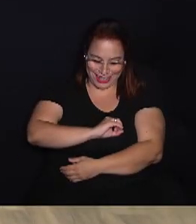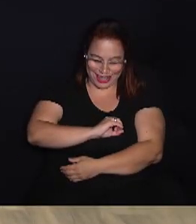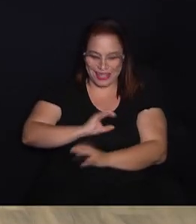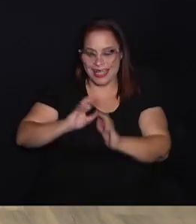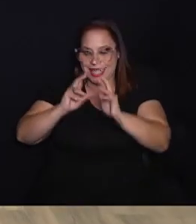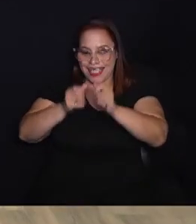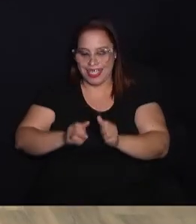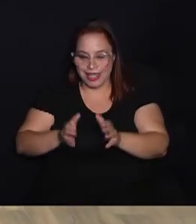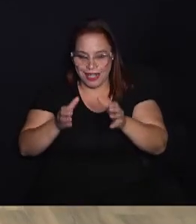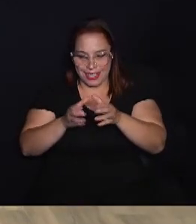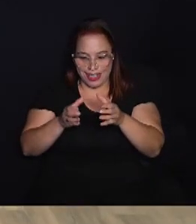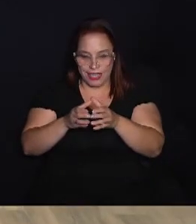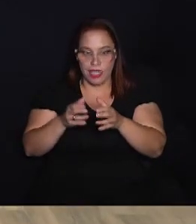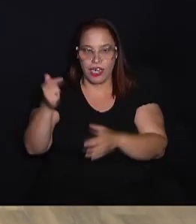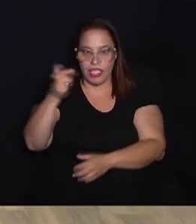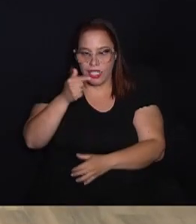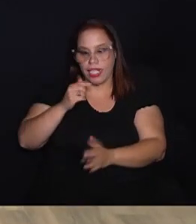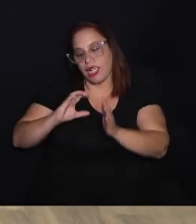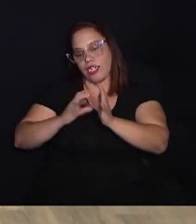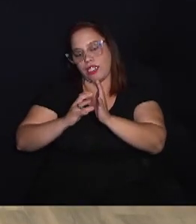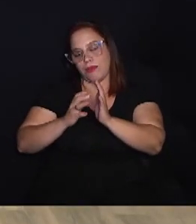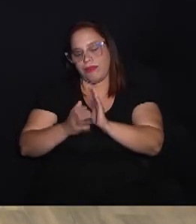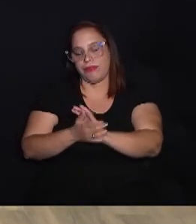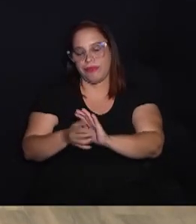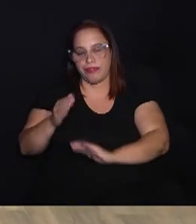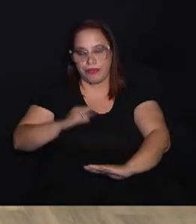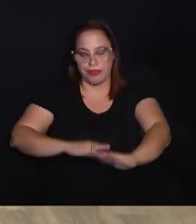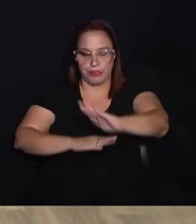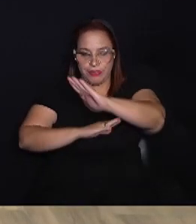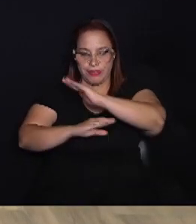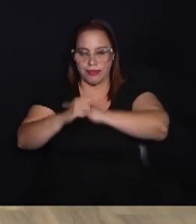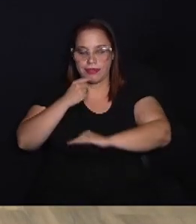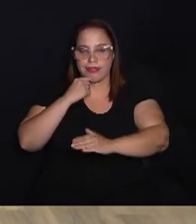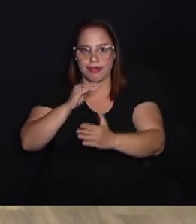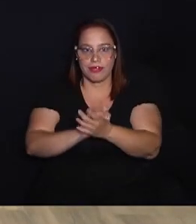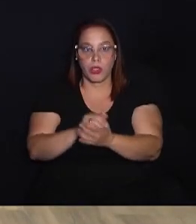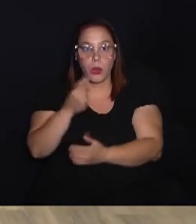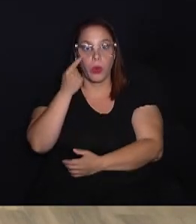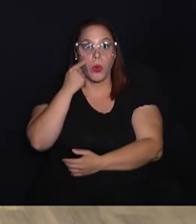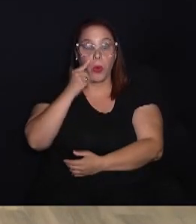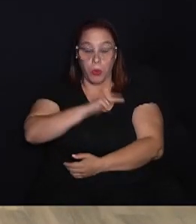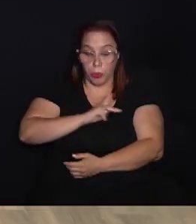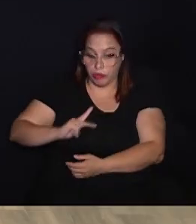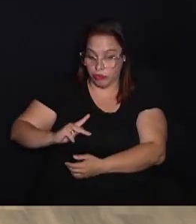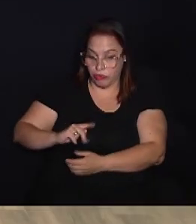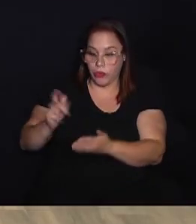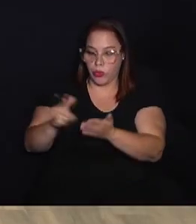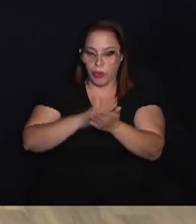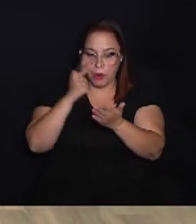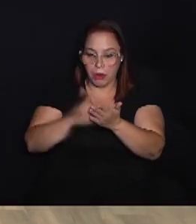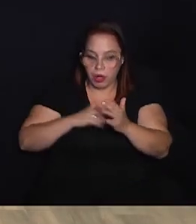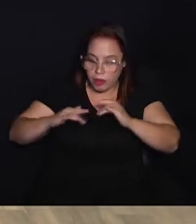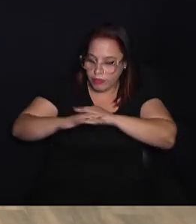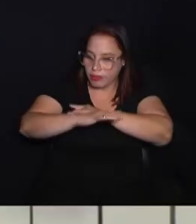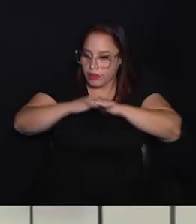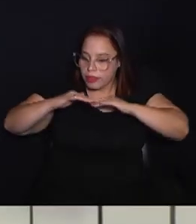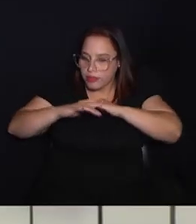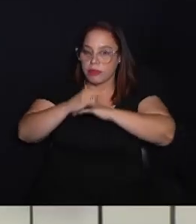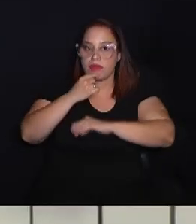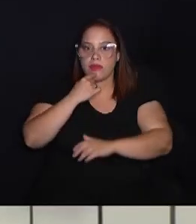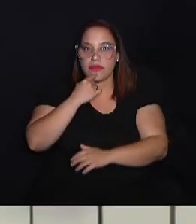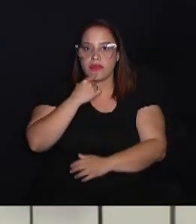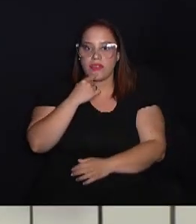entidades e de algumas áreas importantes. Terceiro ano consecutivo, né, que vocês têm à disposição indicar no orçamento do